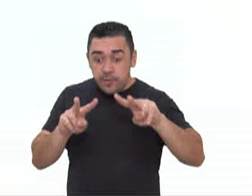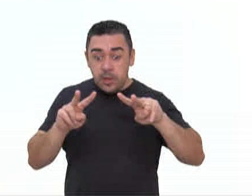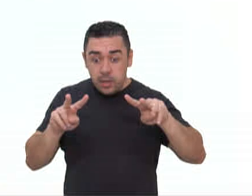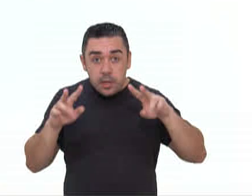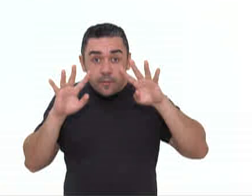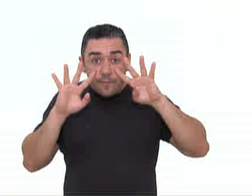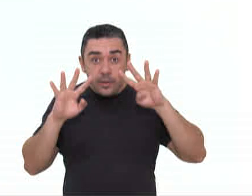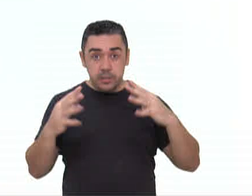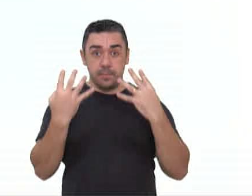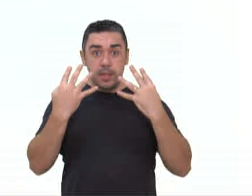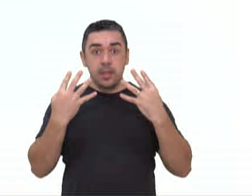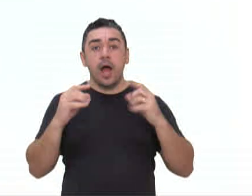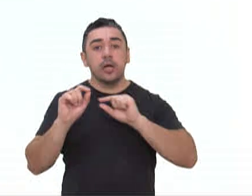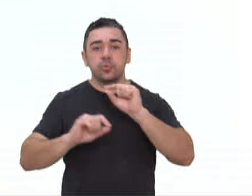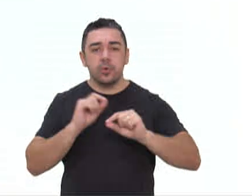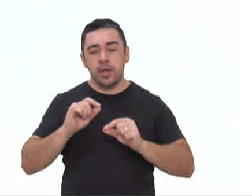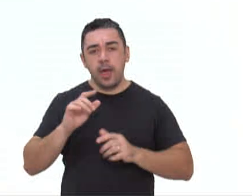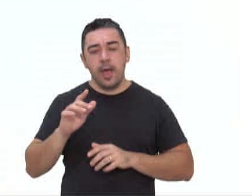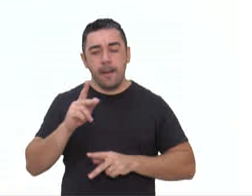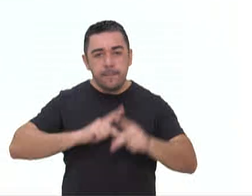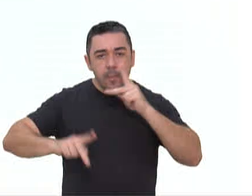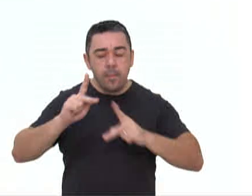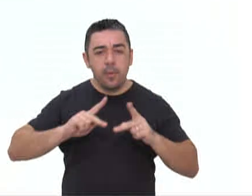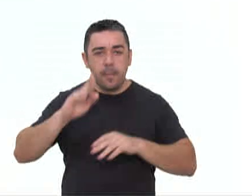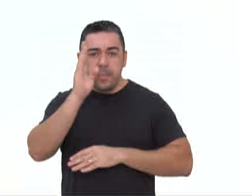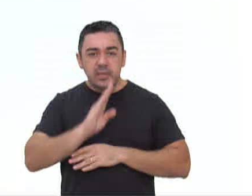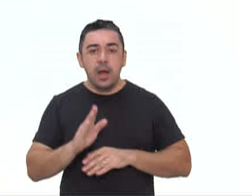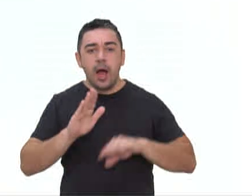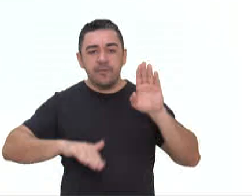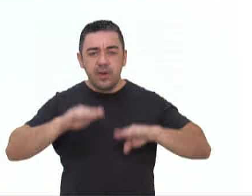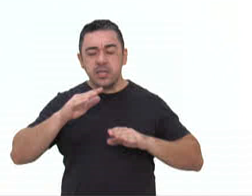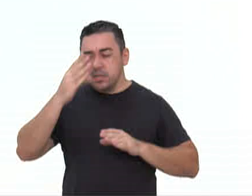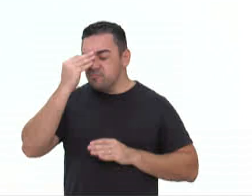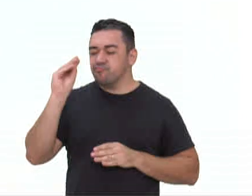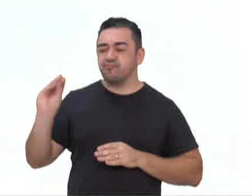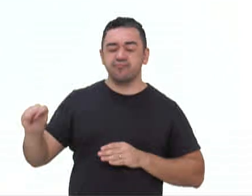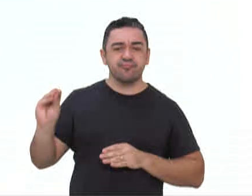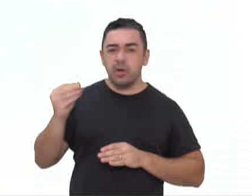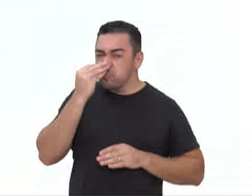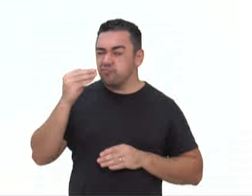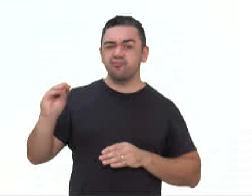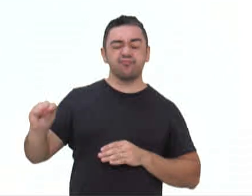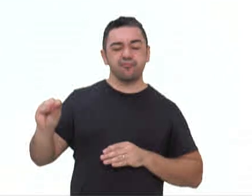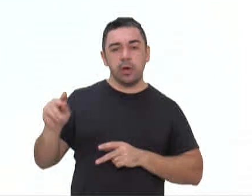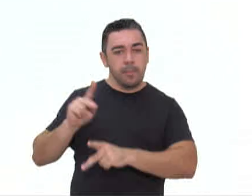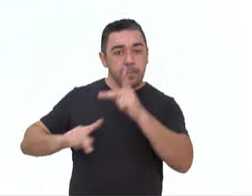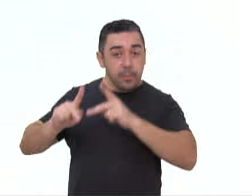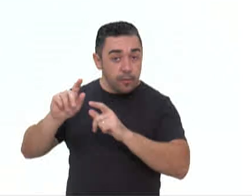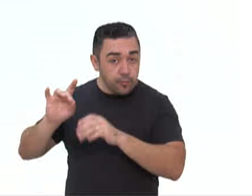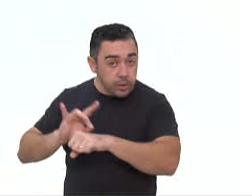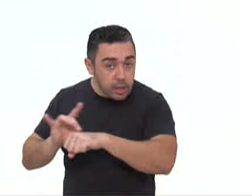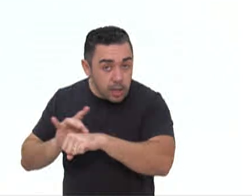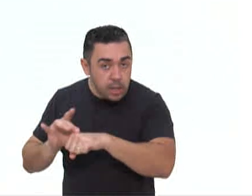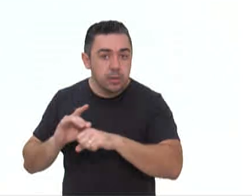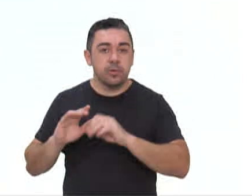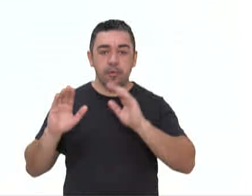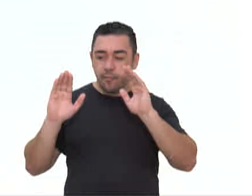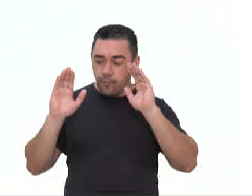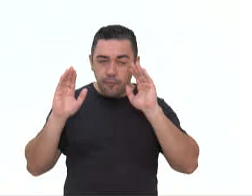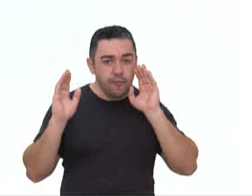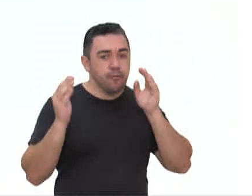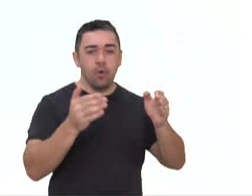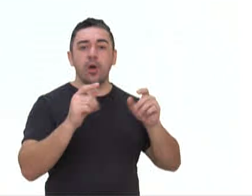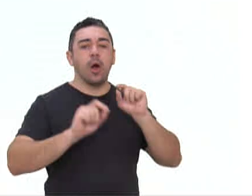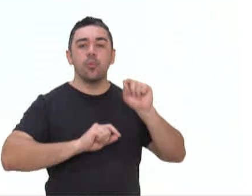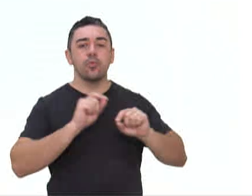população brasileira, que muitas vezes era esquecida pelos grandes jornais, voltados para públicos de classe